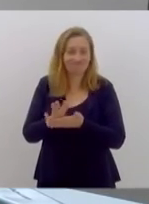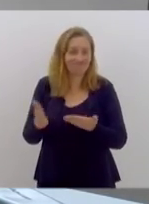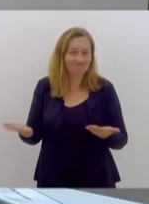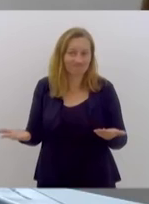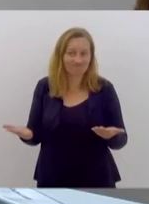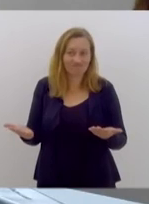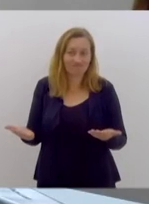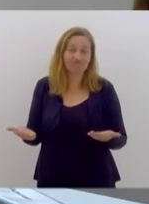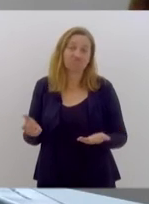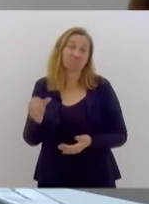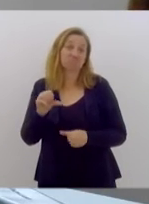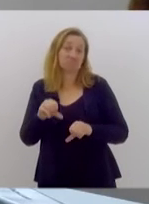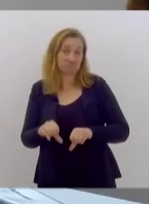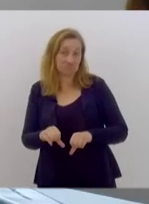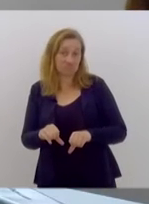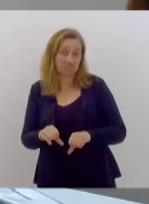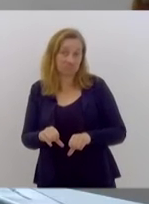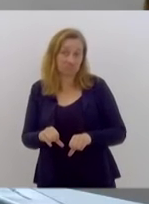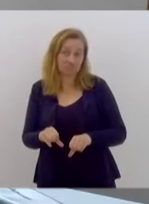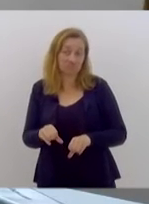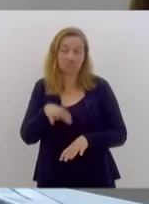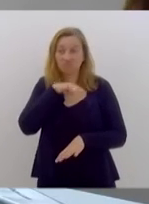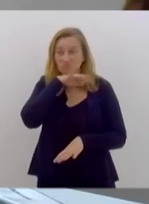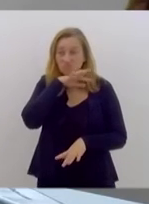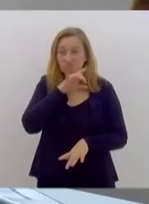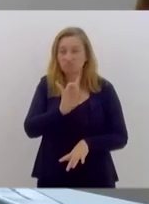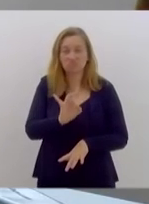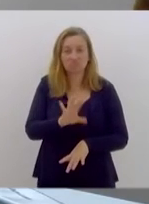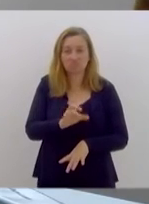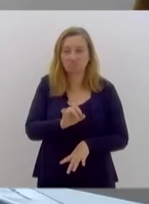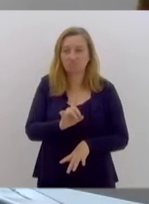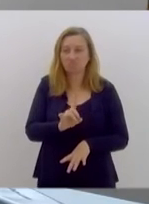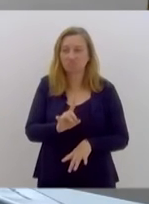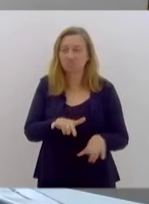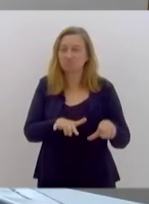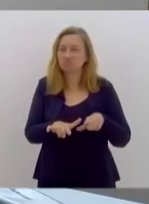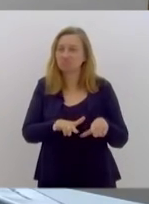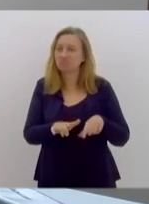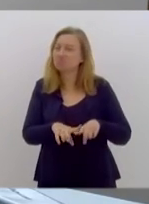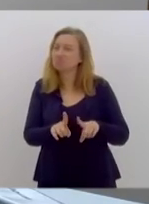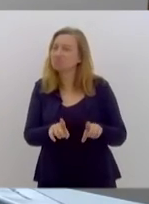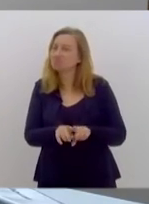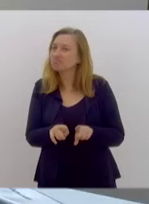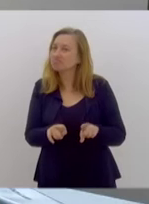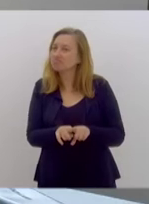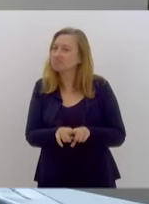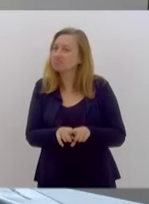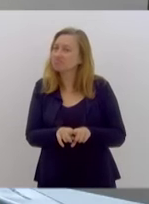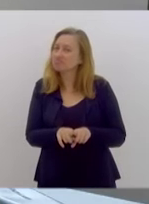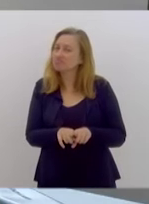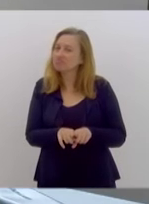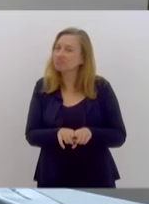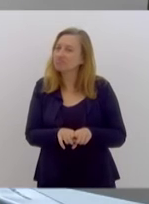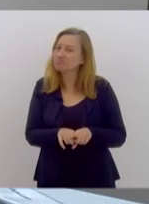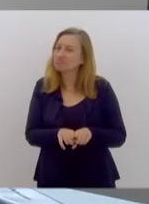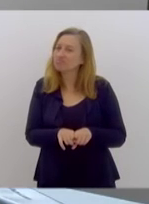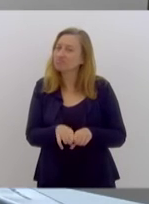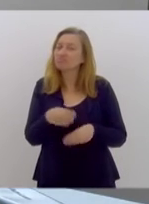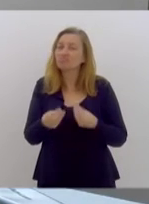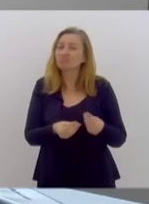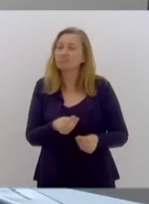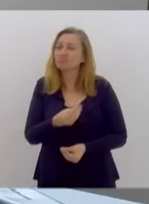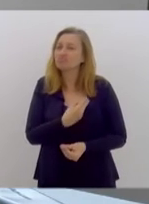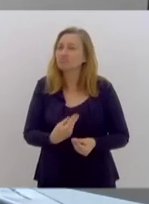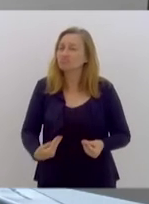cotidiano da cidade pior fracassou não só é pela prestação do serviço mas fracassou também pela forma como o Governo